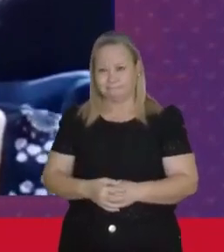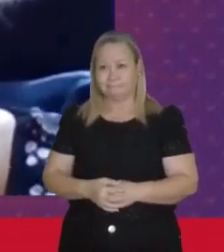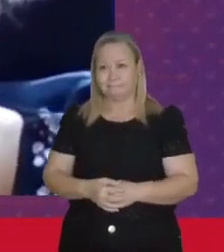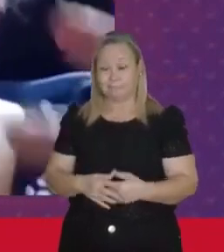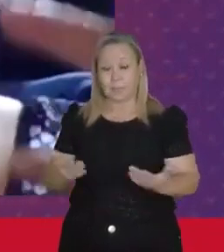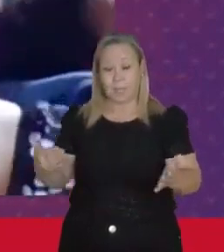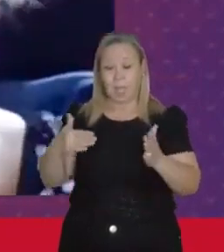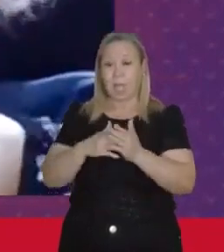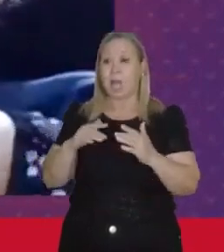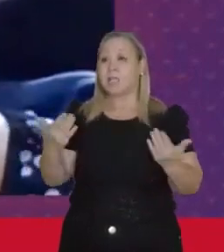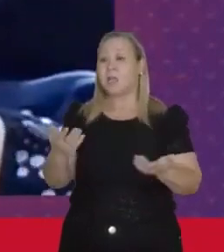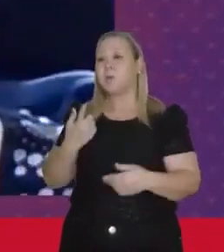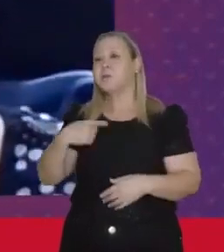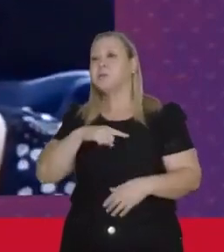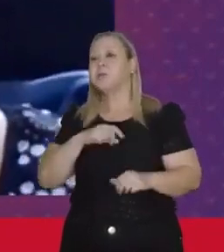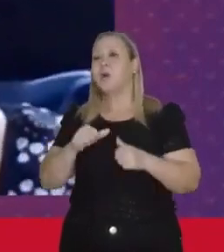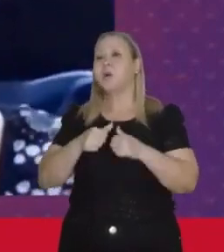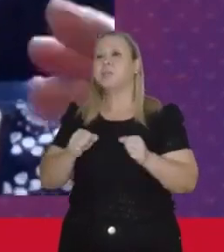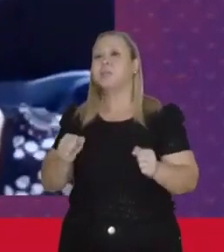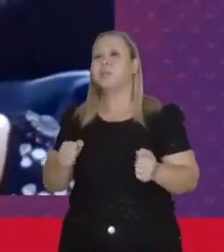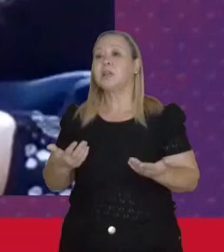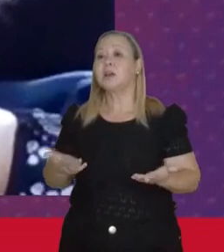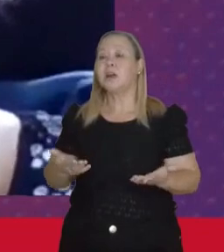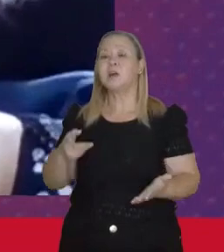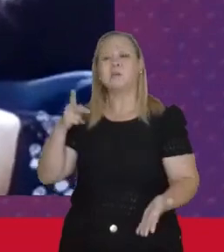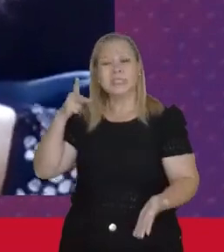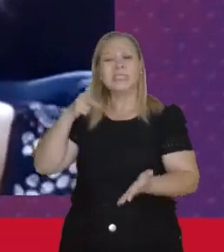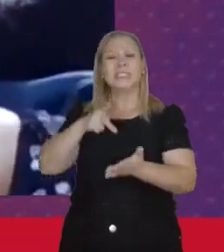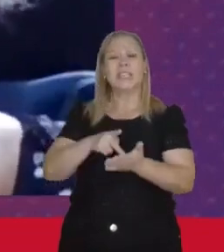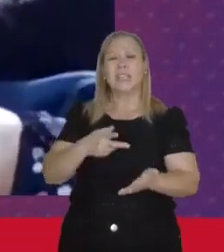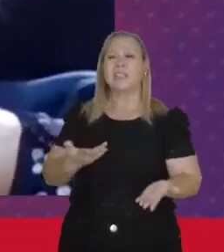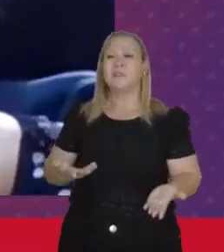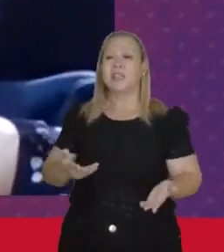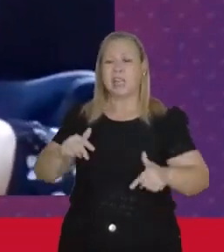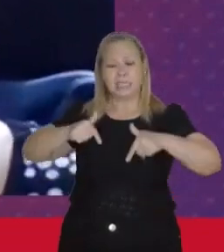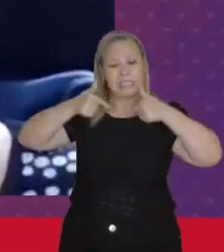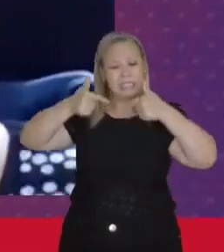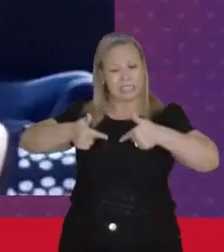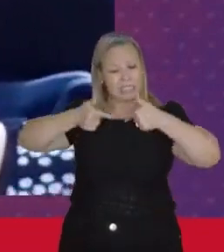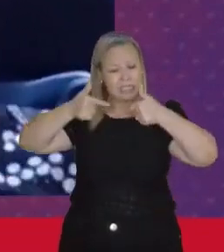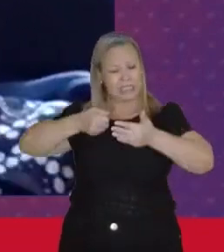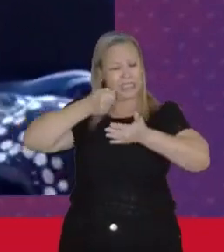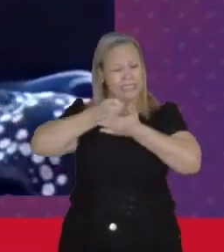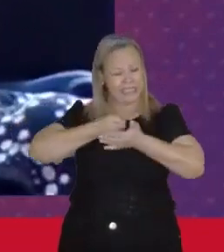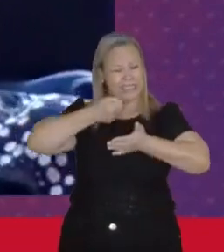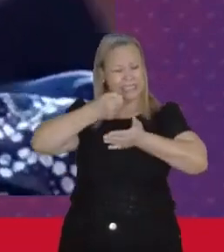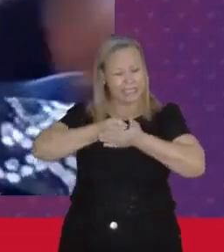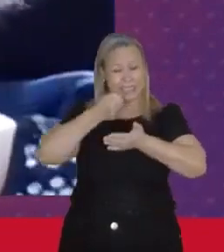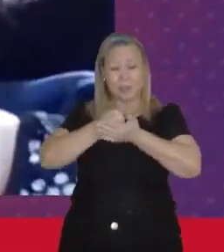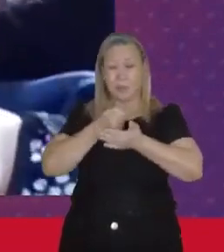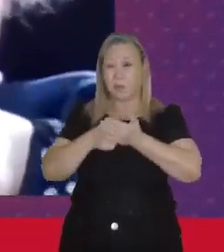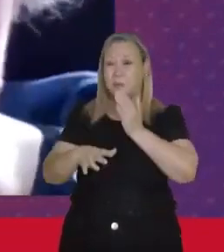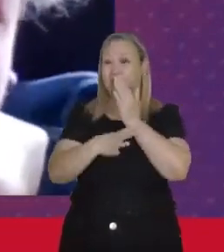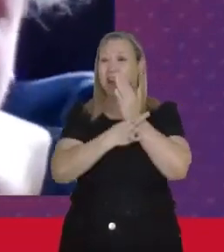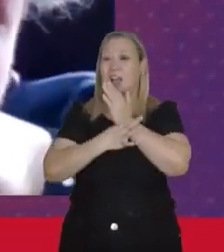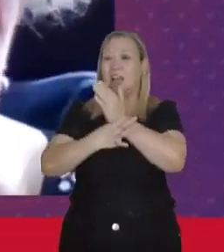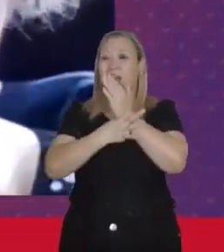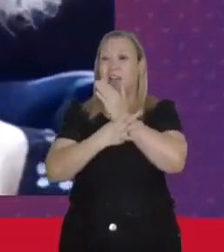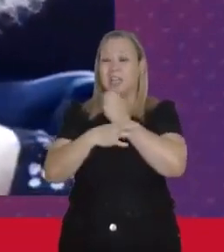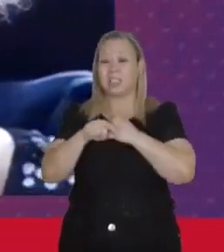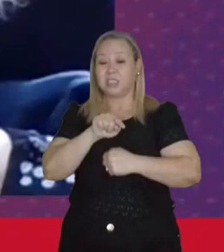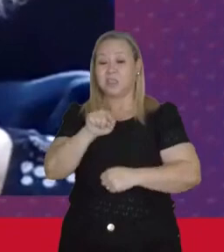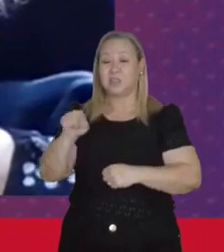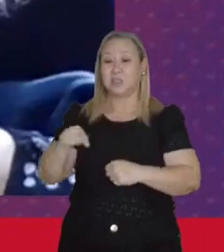E até hoje nós estamos efetivamente na luta pela garantia